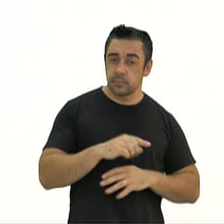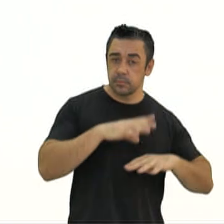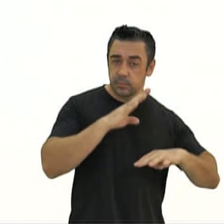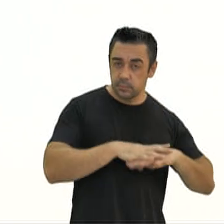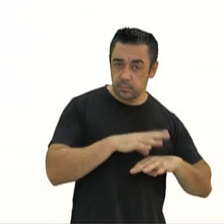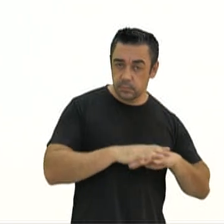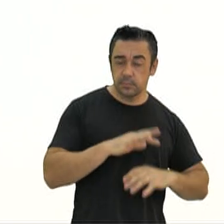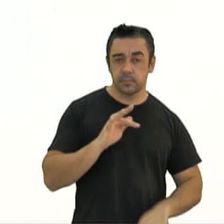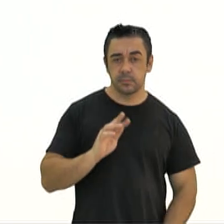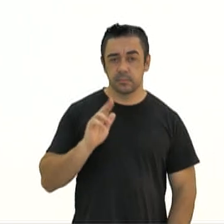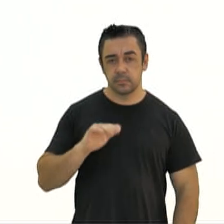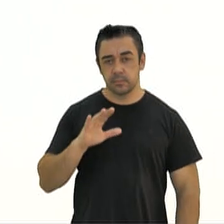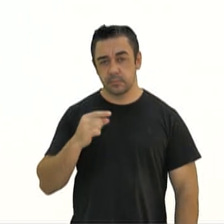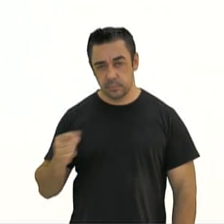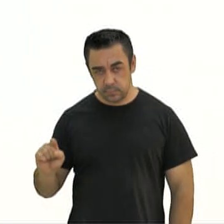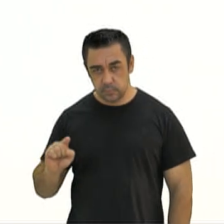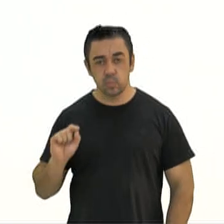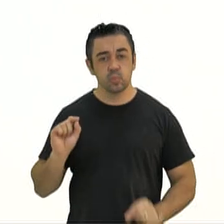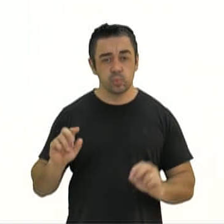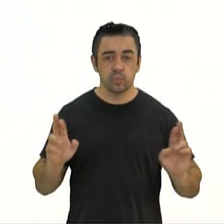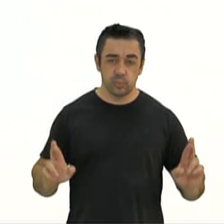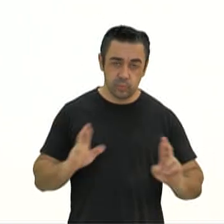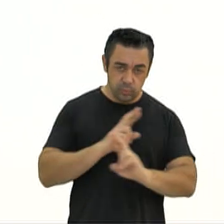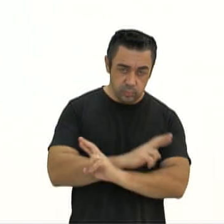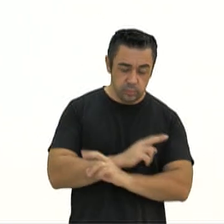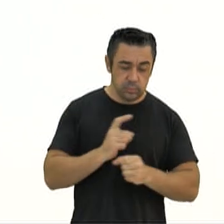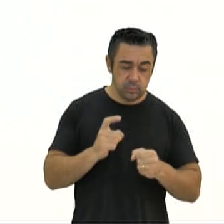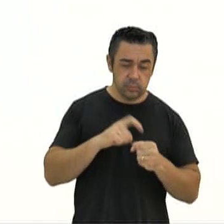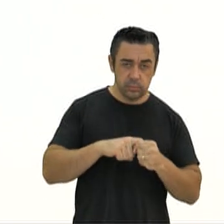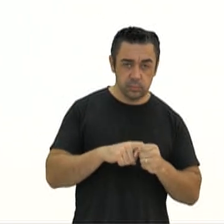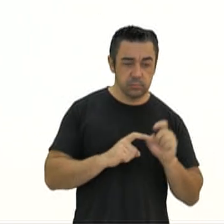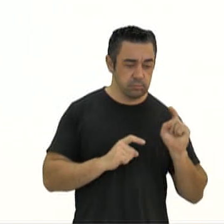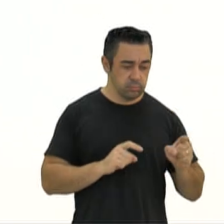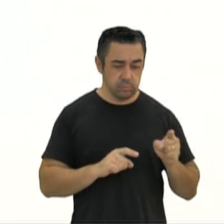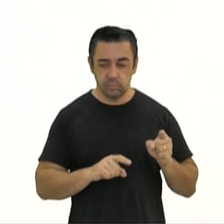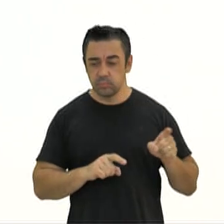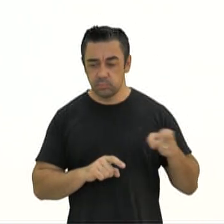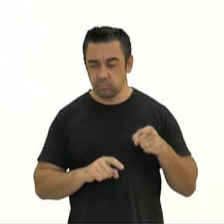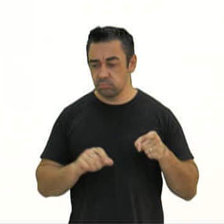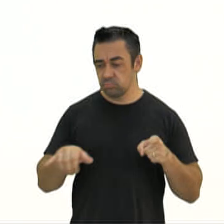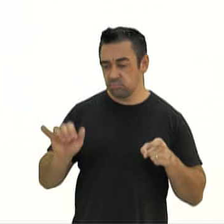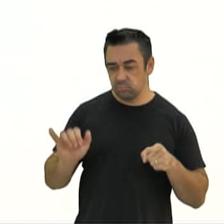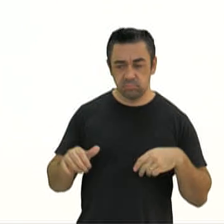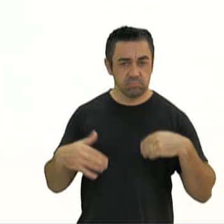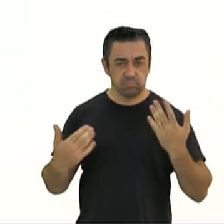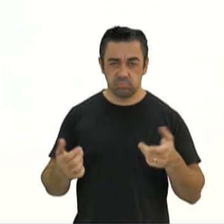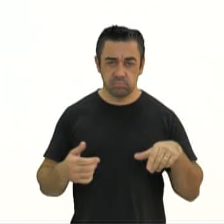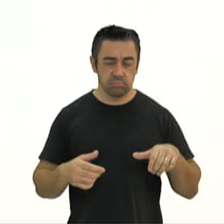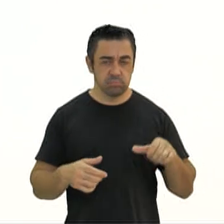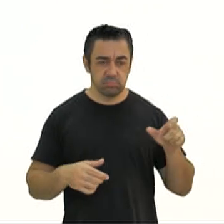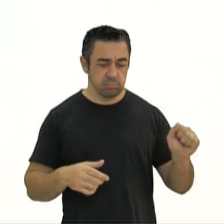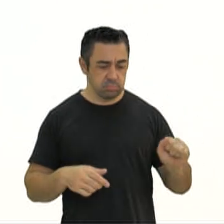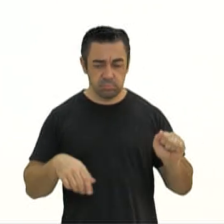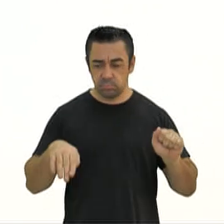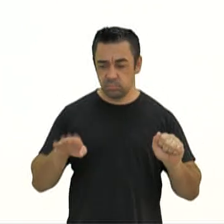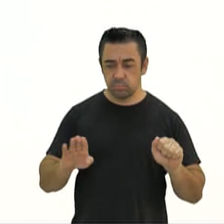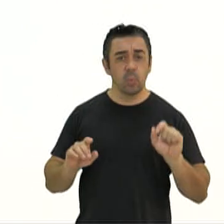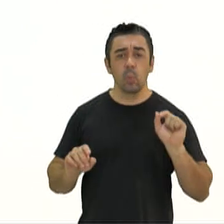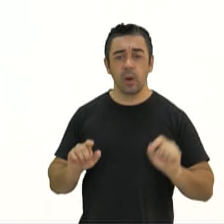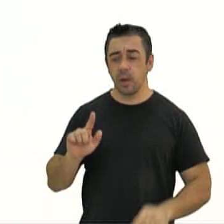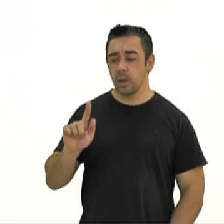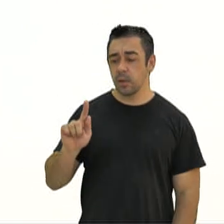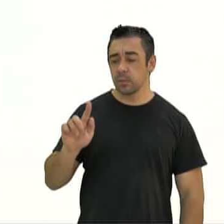matemática, função é uma relação de dependência entre duas grandezas. Mas o que é uma grandeza? O que é uma